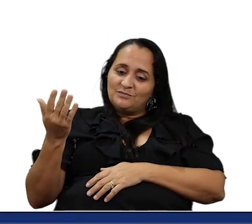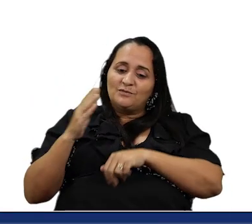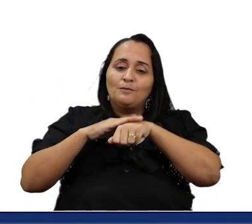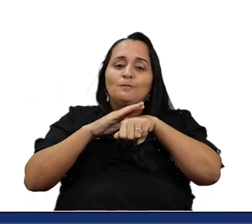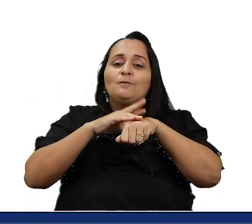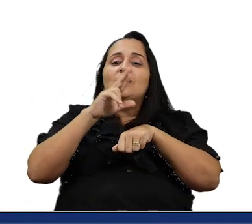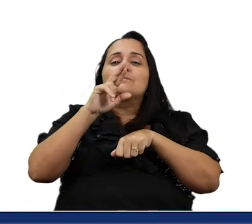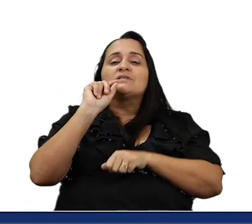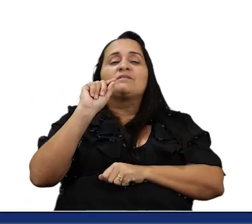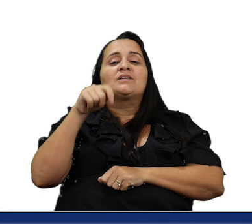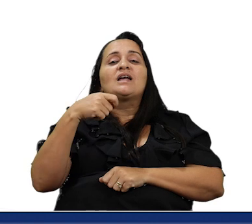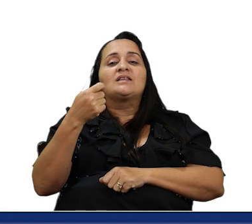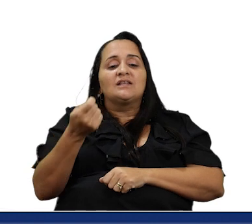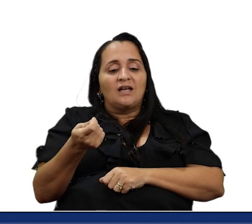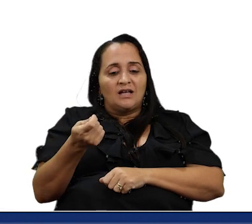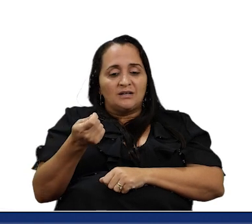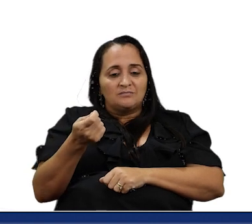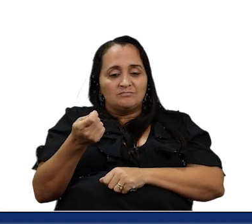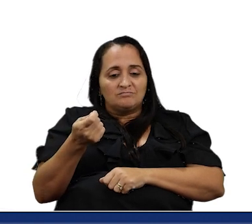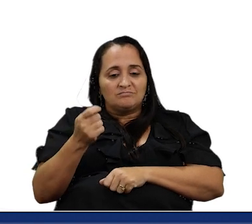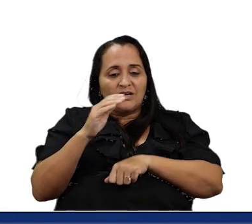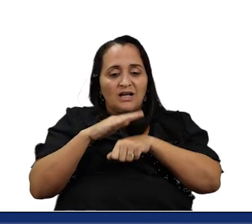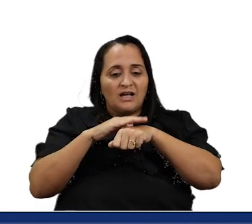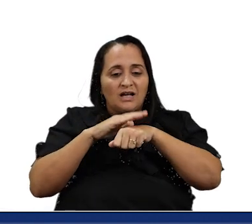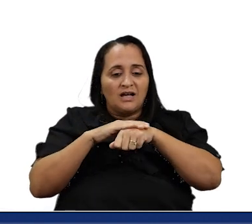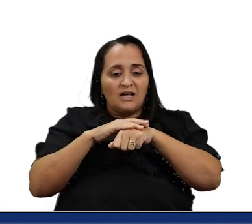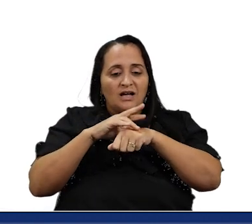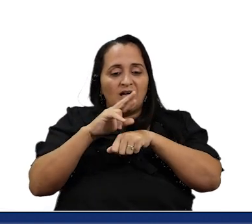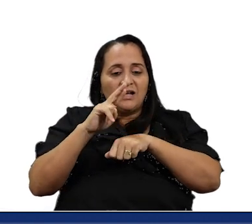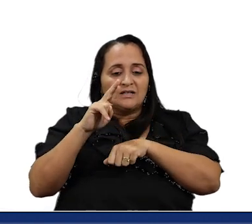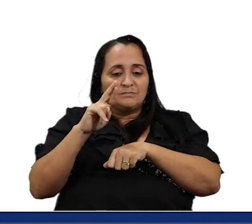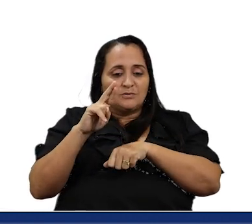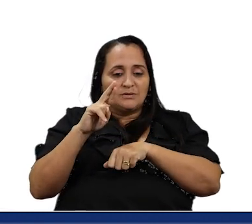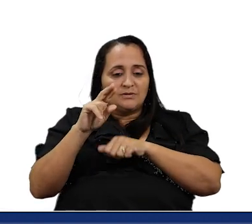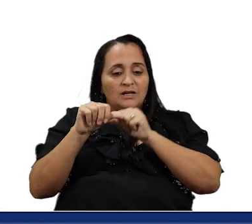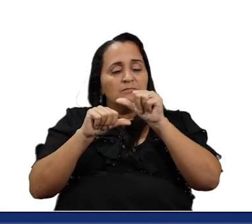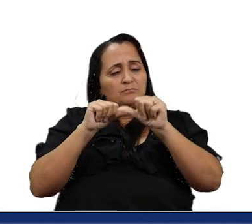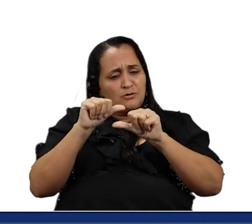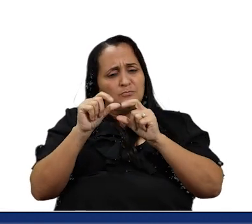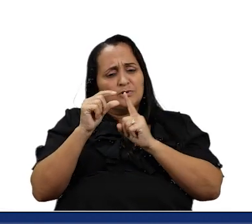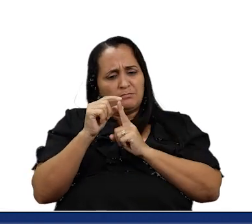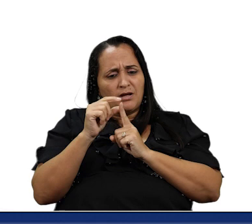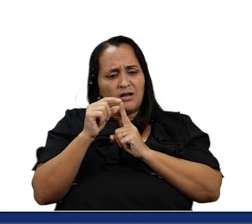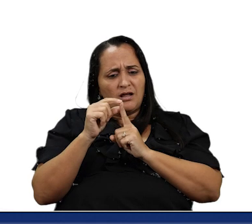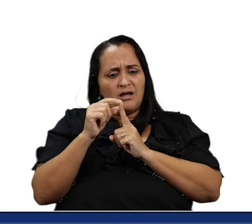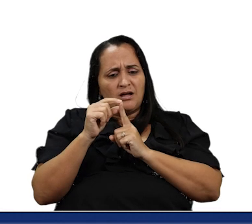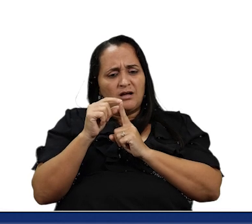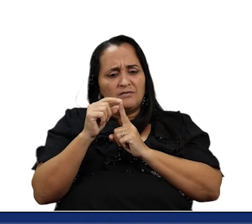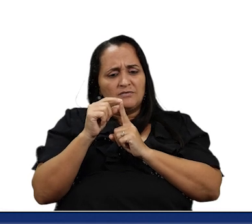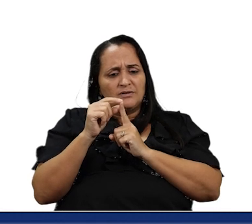museu? Então, sob a responsabilidade, pode mudar a curadoria por responsabilidade, sob